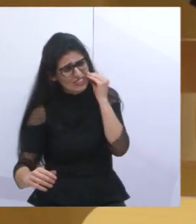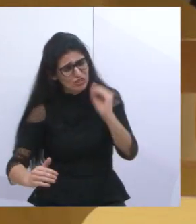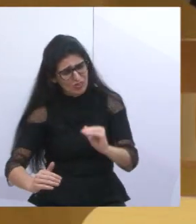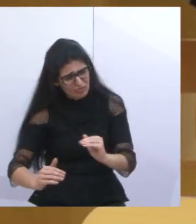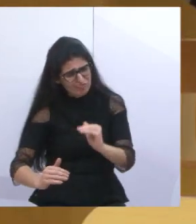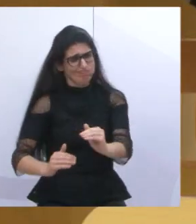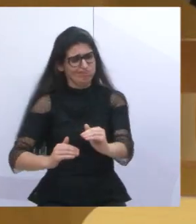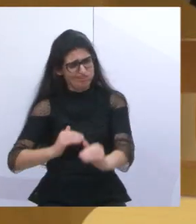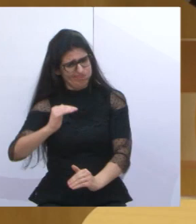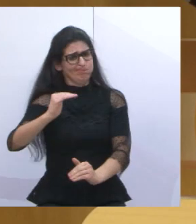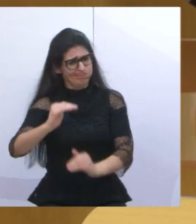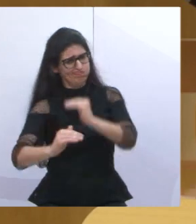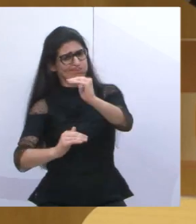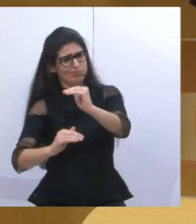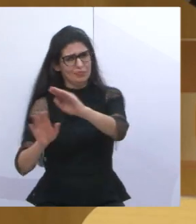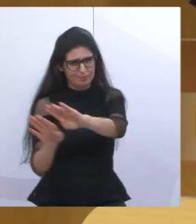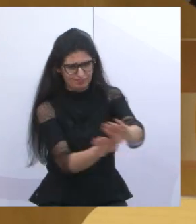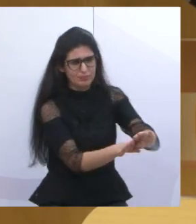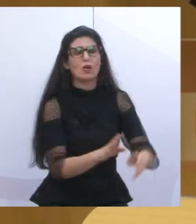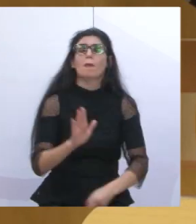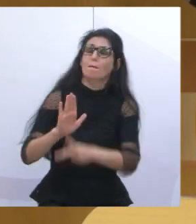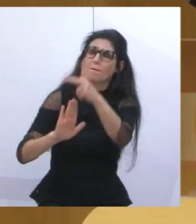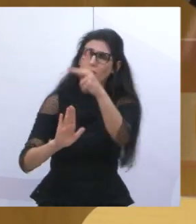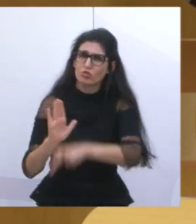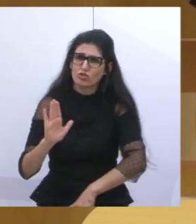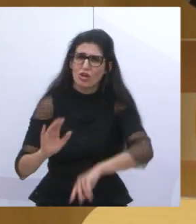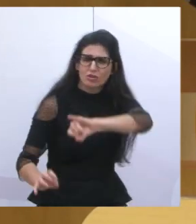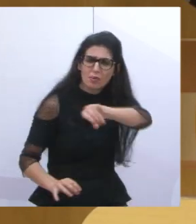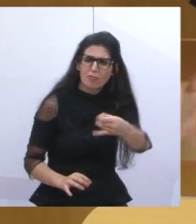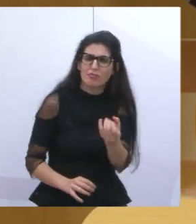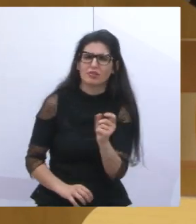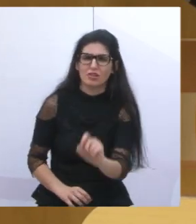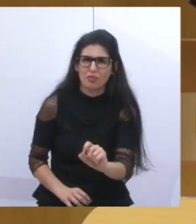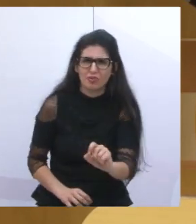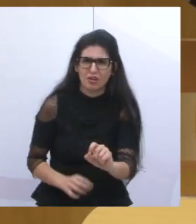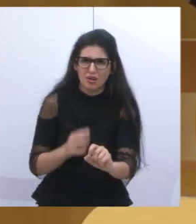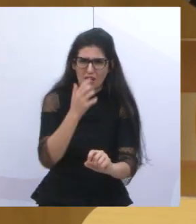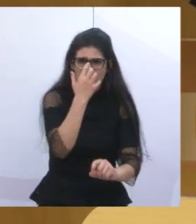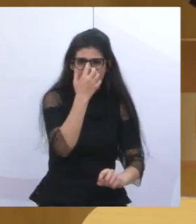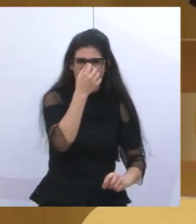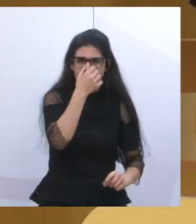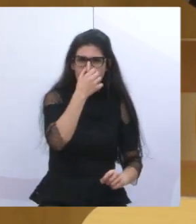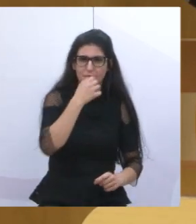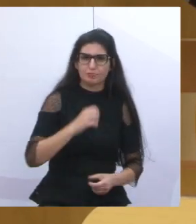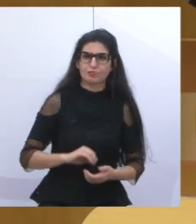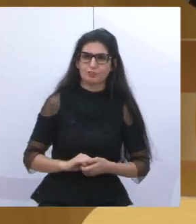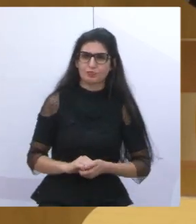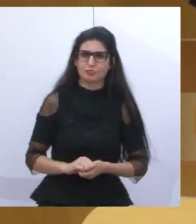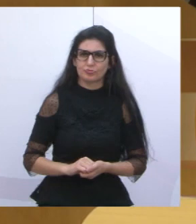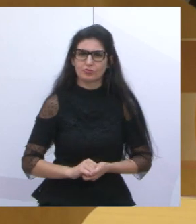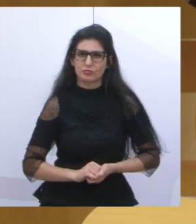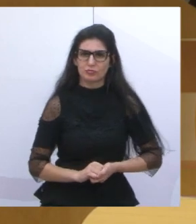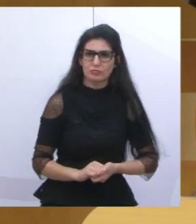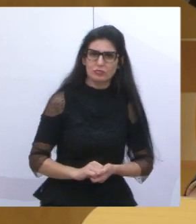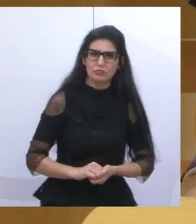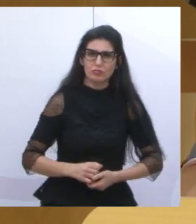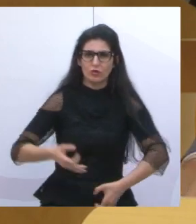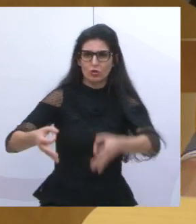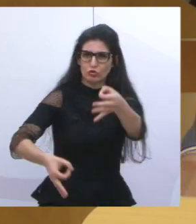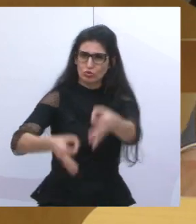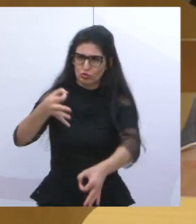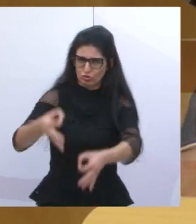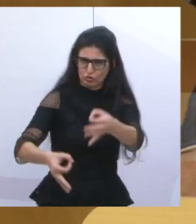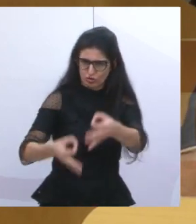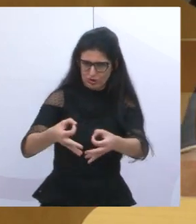Desse projeto aqui, a única coisa que dá para aproveitar é essa questão aqui da cobrança jurídica, que de fato é a única coisa que